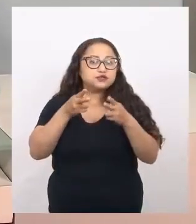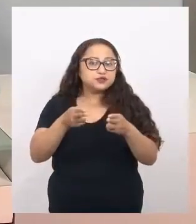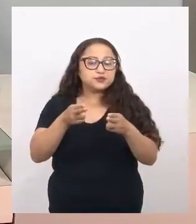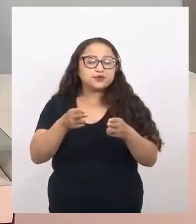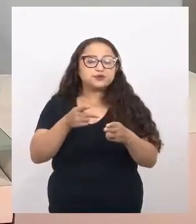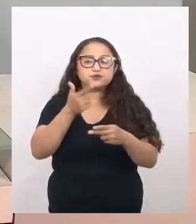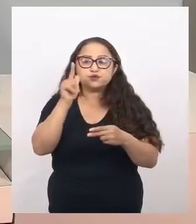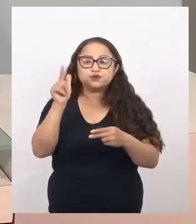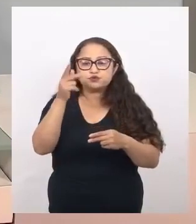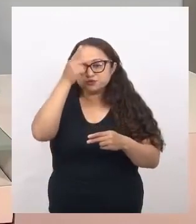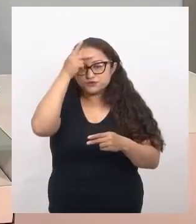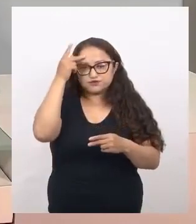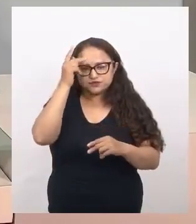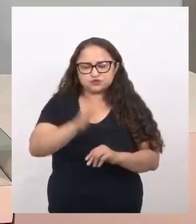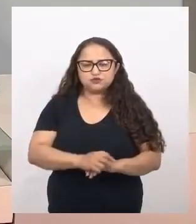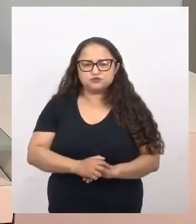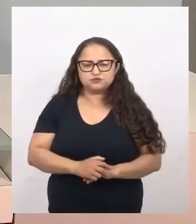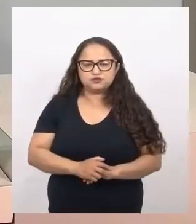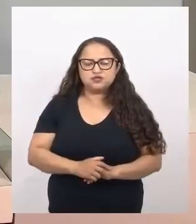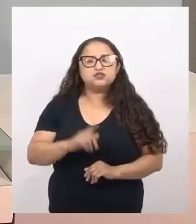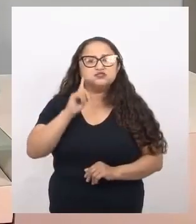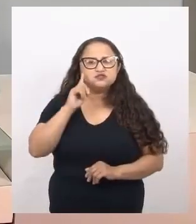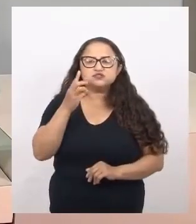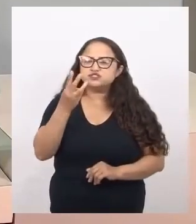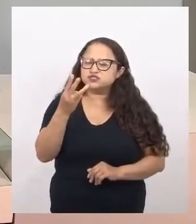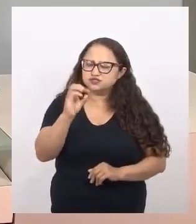é um professor efetivo, ele manifesta interesse no dia